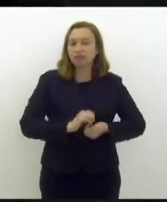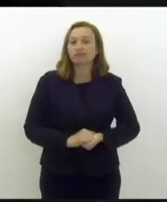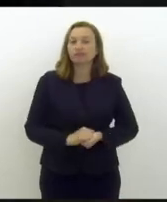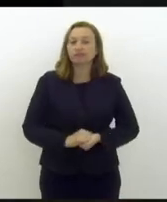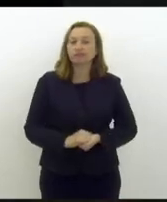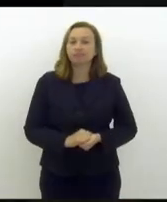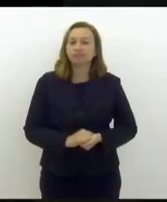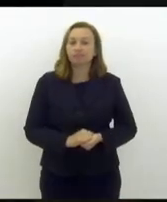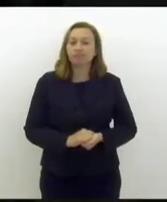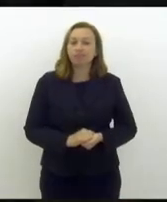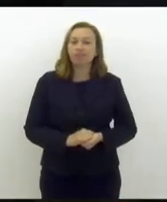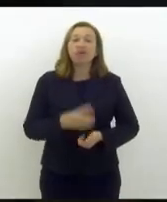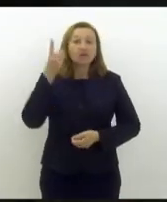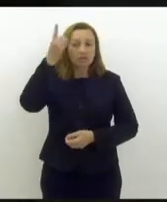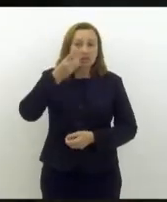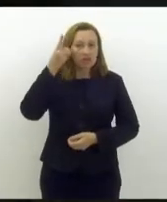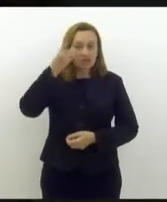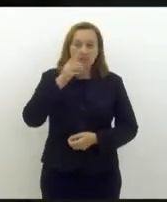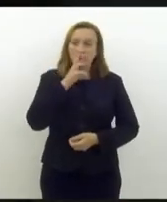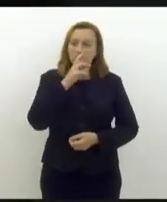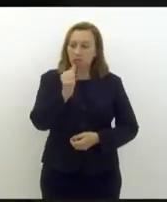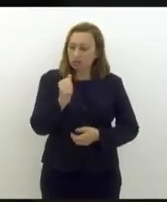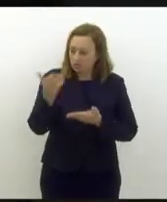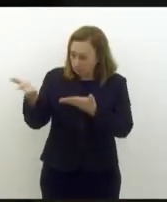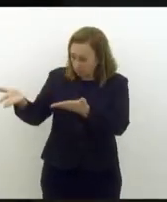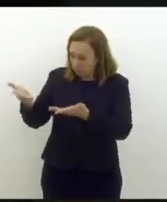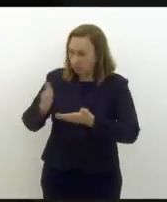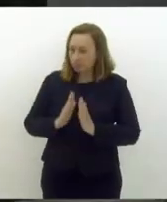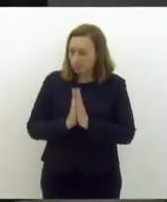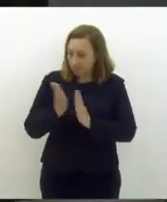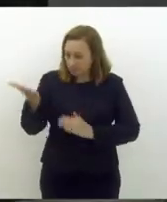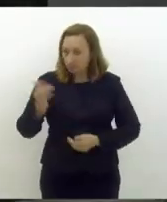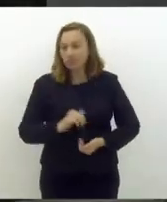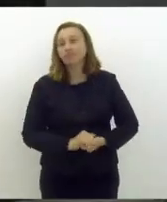técnicas Deputado Rodrigo Amorim por favor